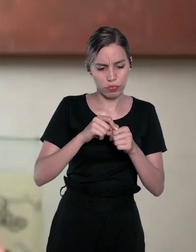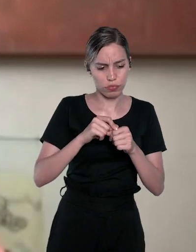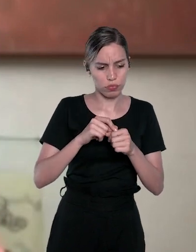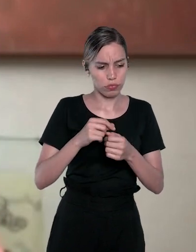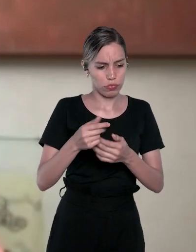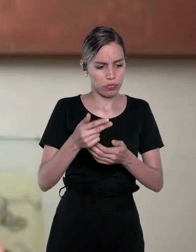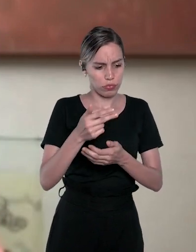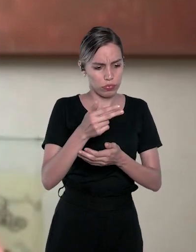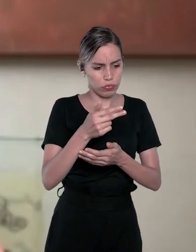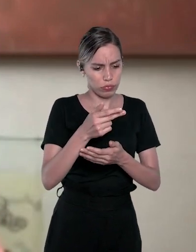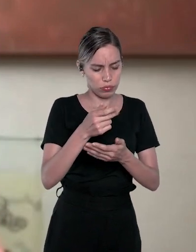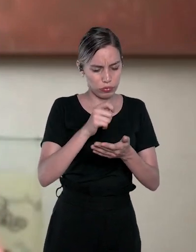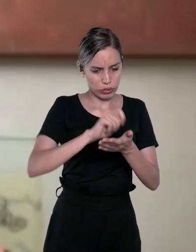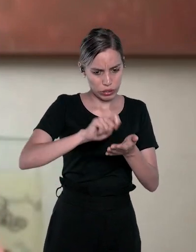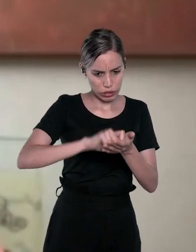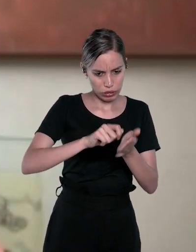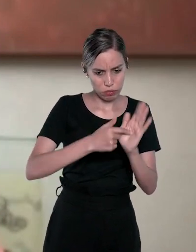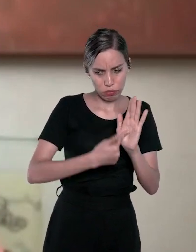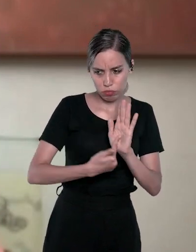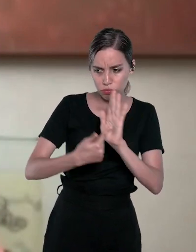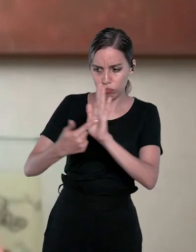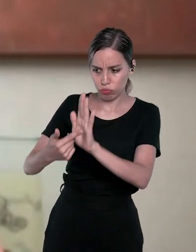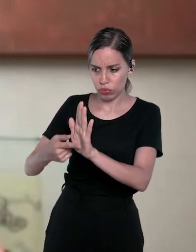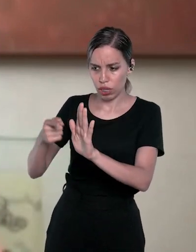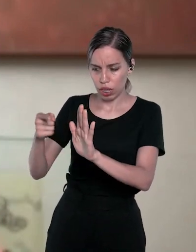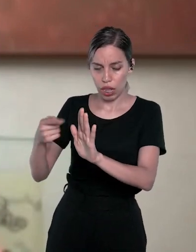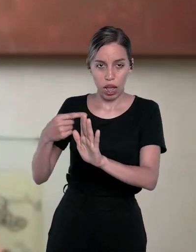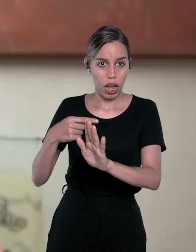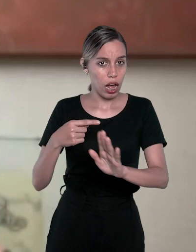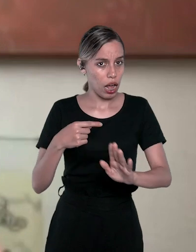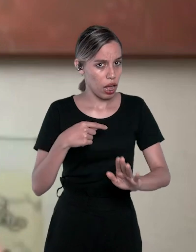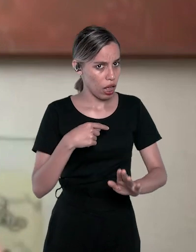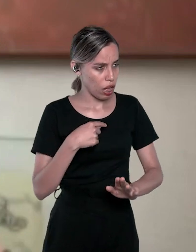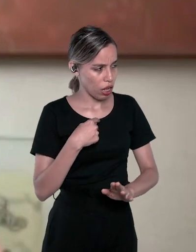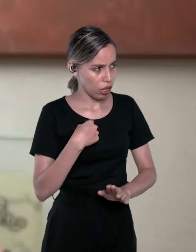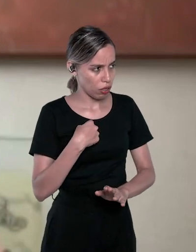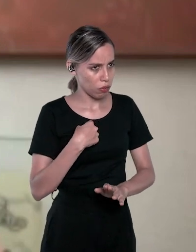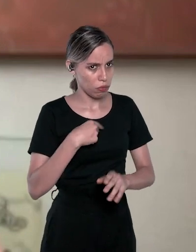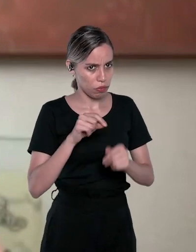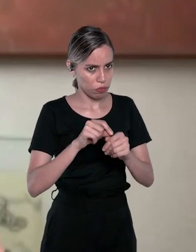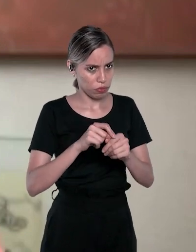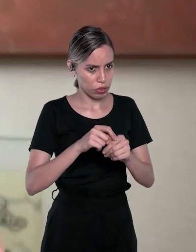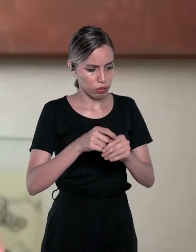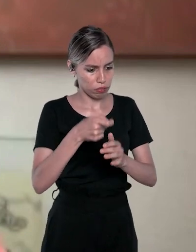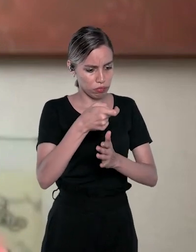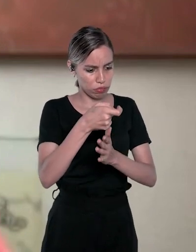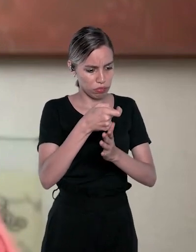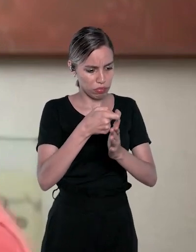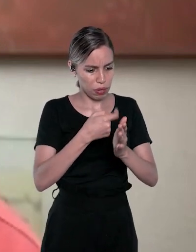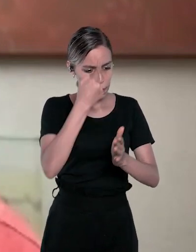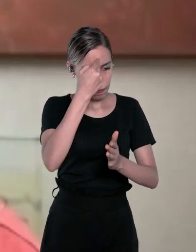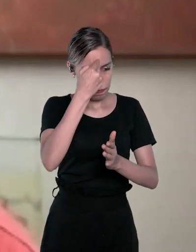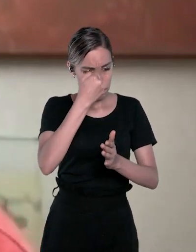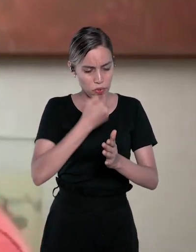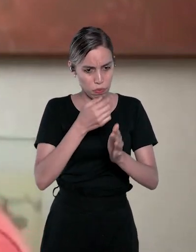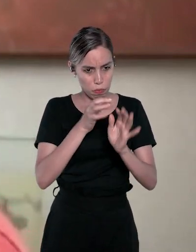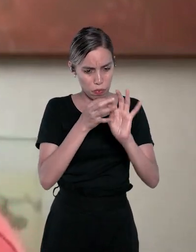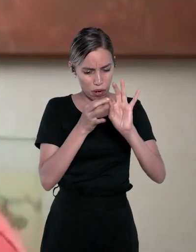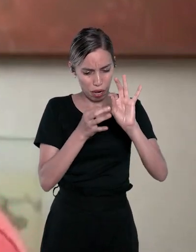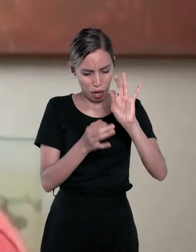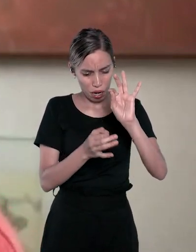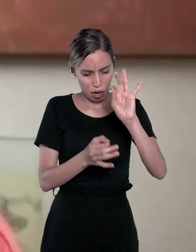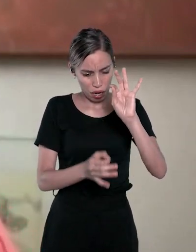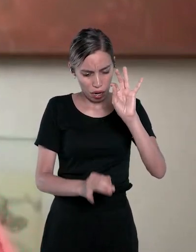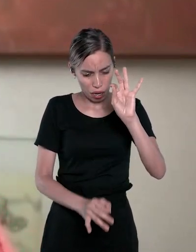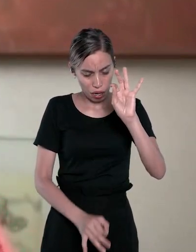não transformei esse livro do Raul numa biografia mais completa, porque havia limitações de